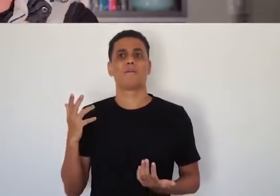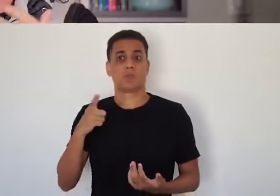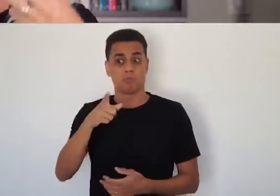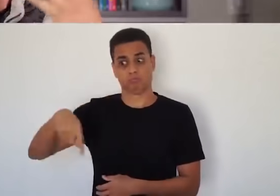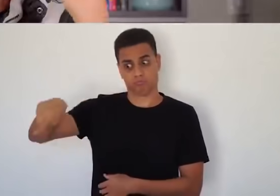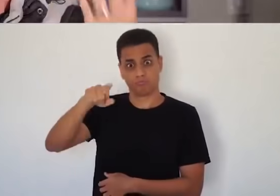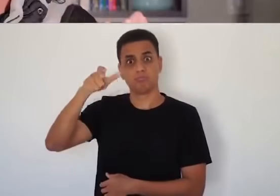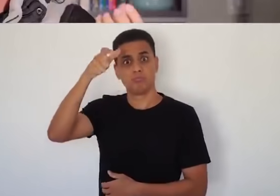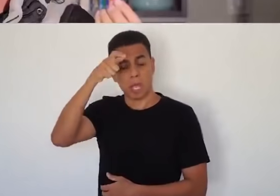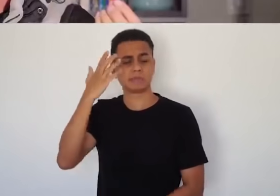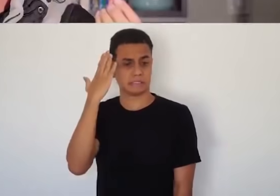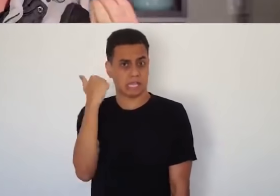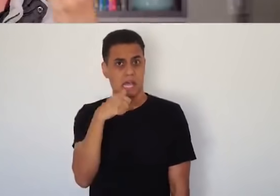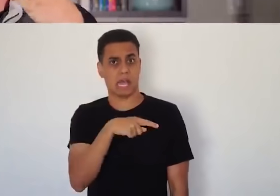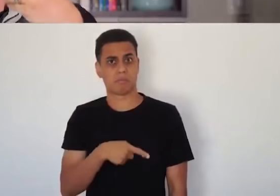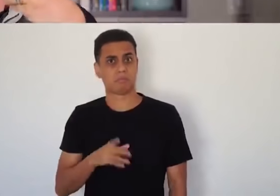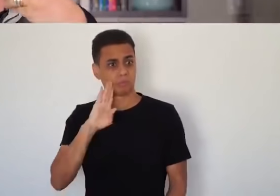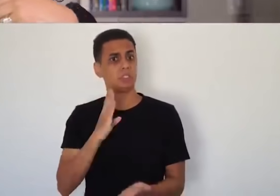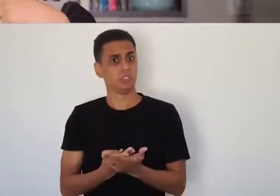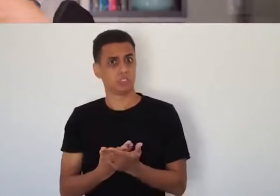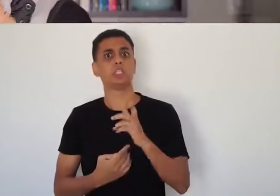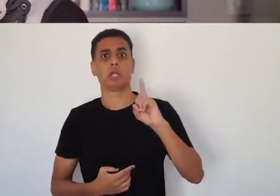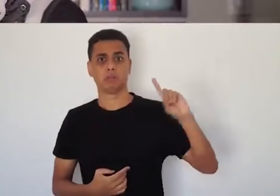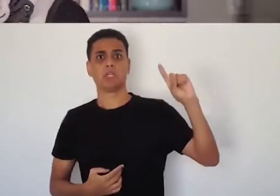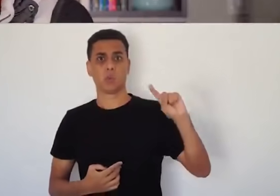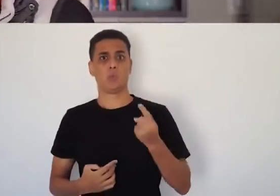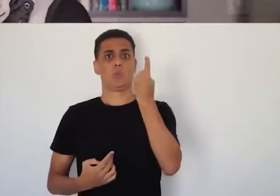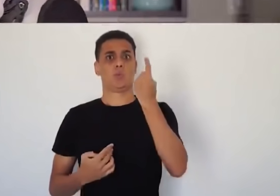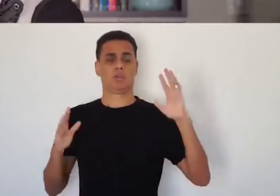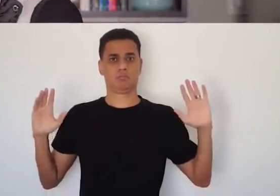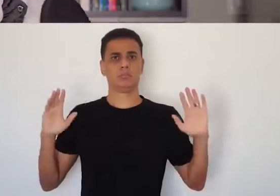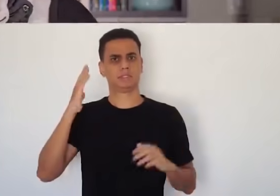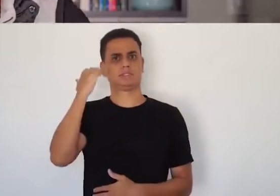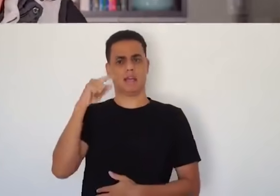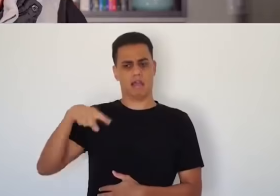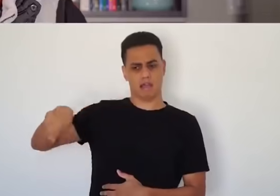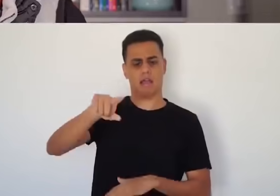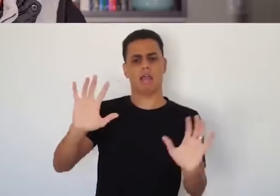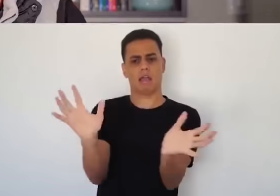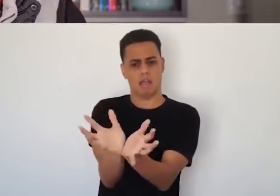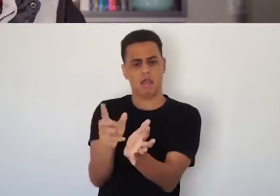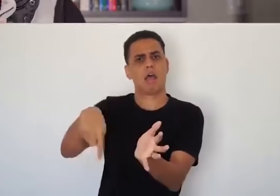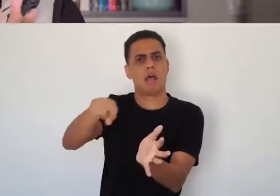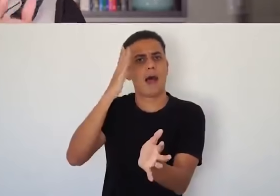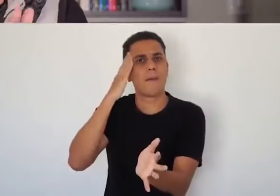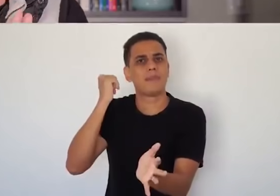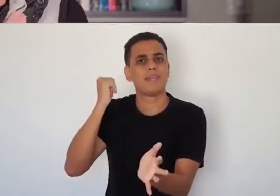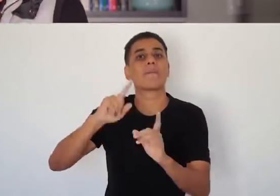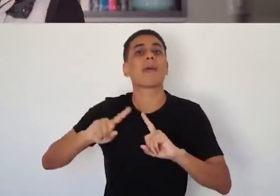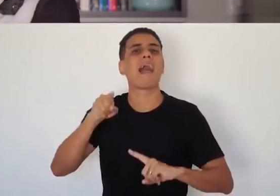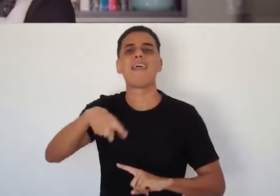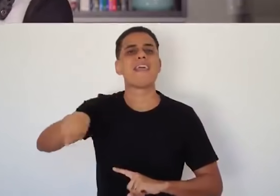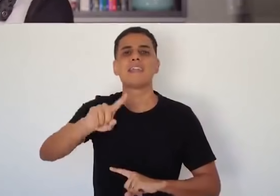declararmos que cremos em Deus, mas a nossa vida não temos coerência. E se isso é o que a gente faz e acontece, nós estamos